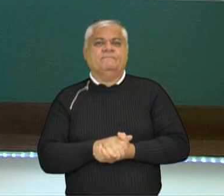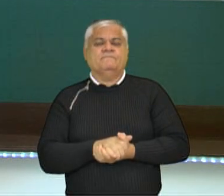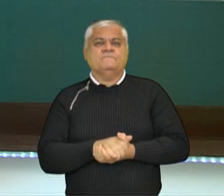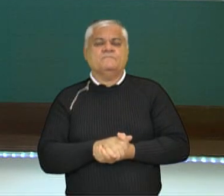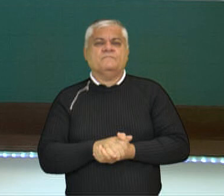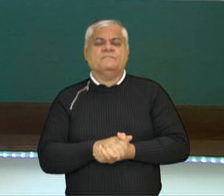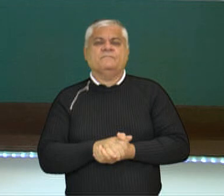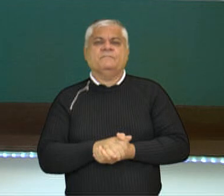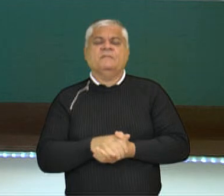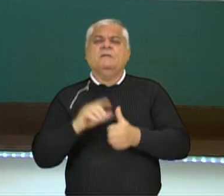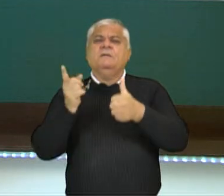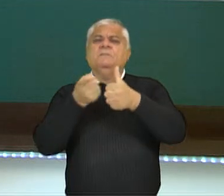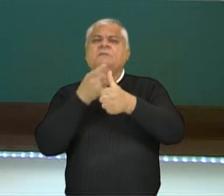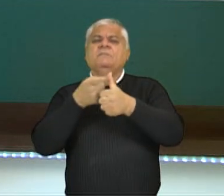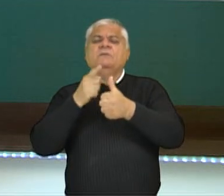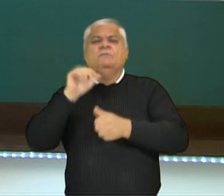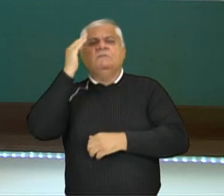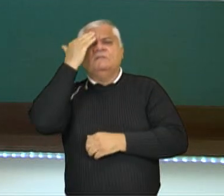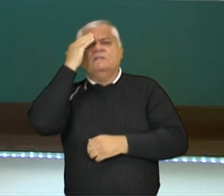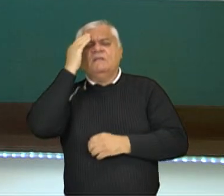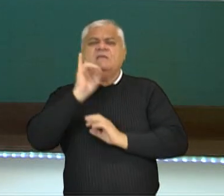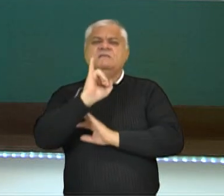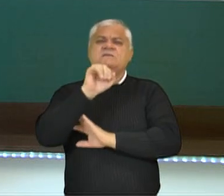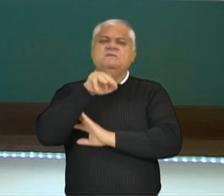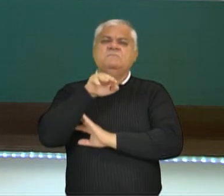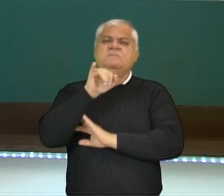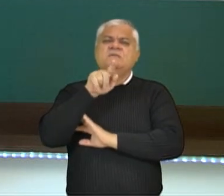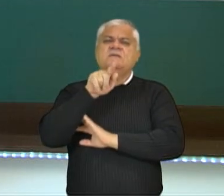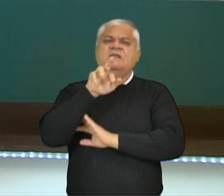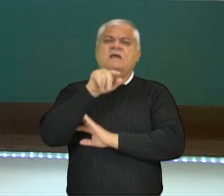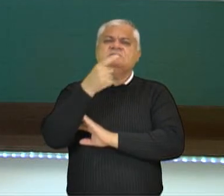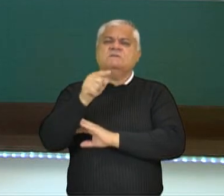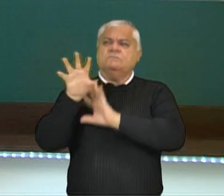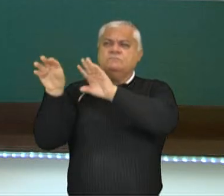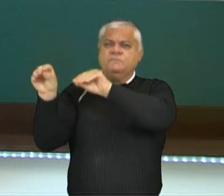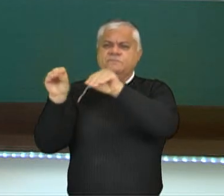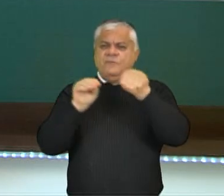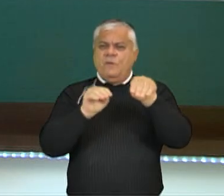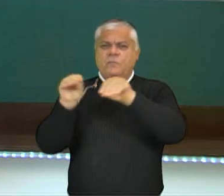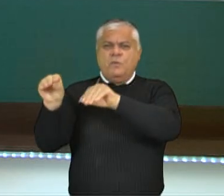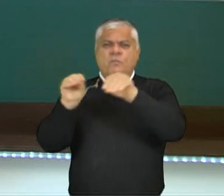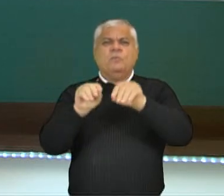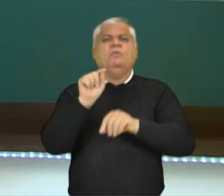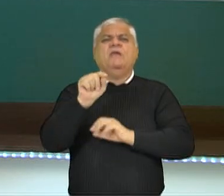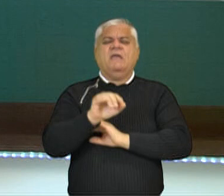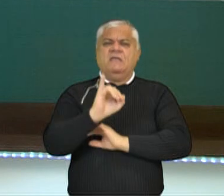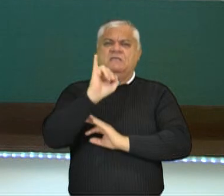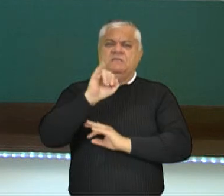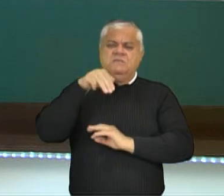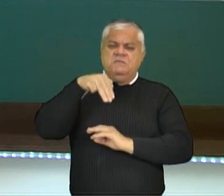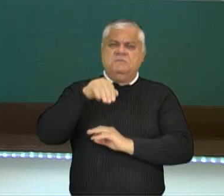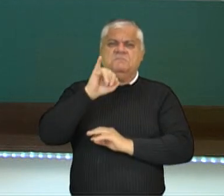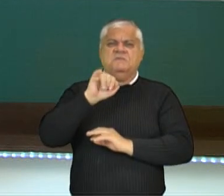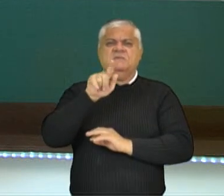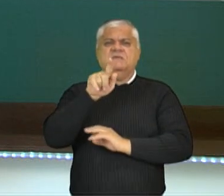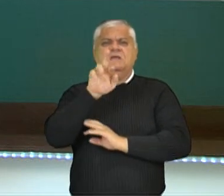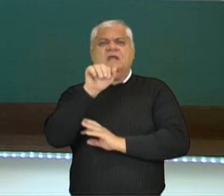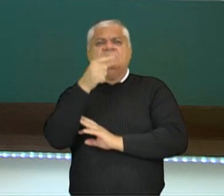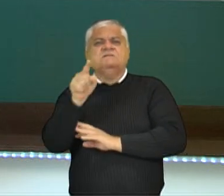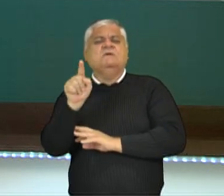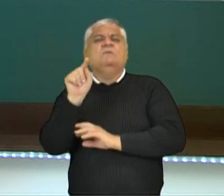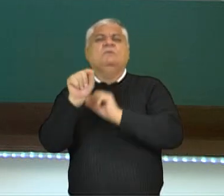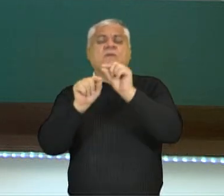Então vamos compreender então a imigração. Primeiramente aqui, vamos entender o que é a imigração. É um termo genérico sobre a questão